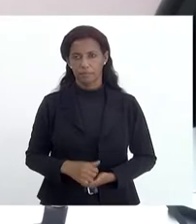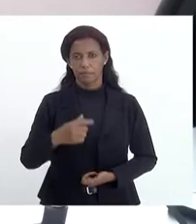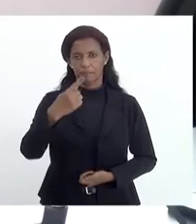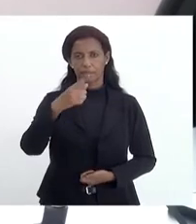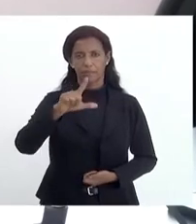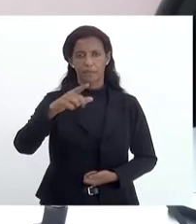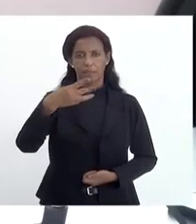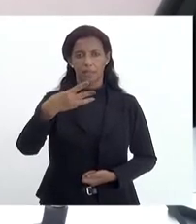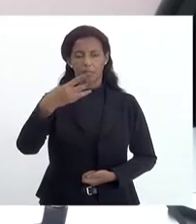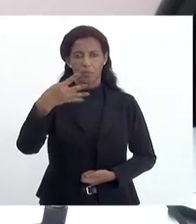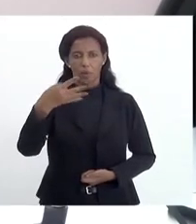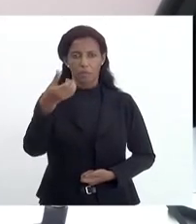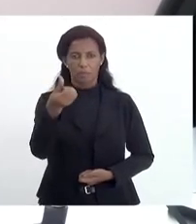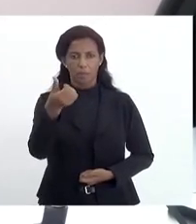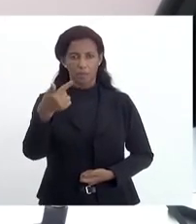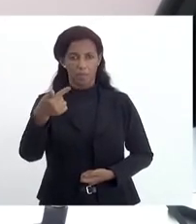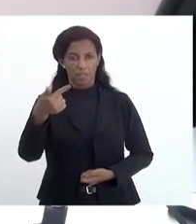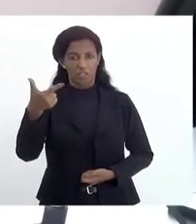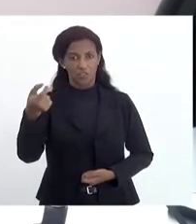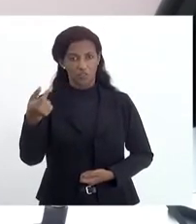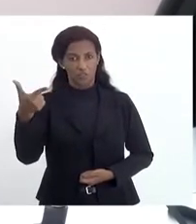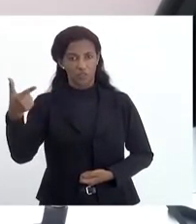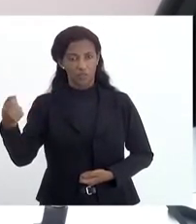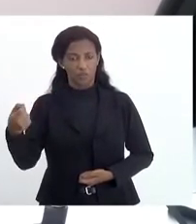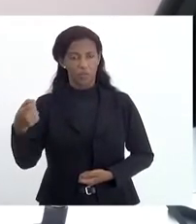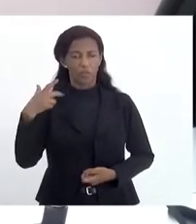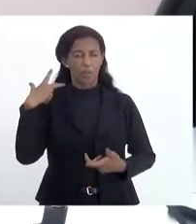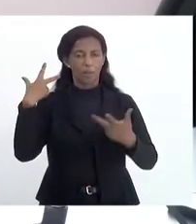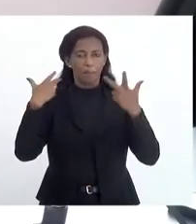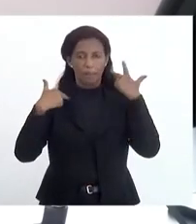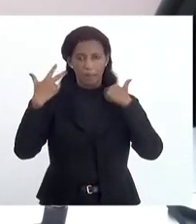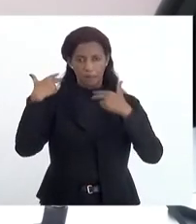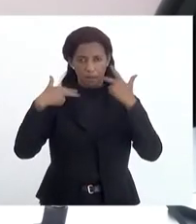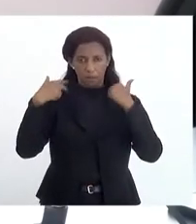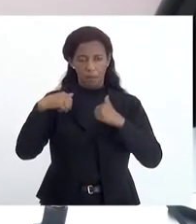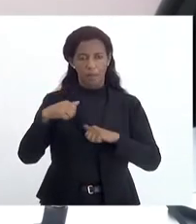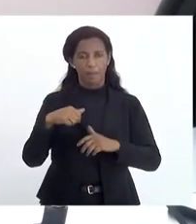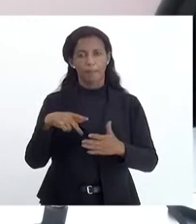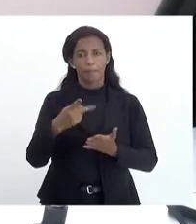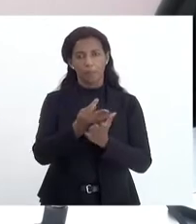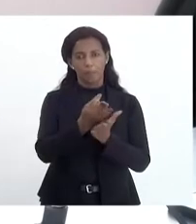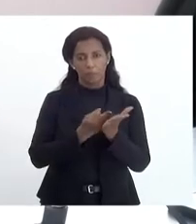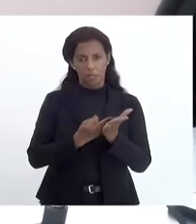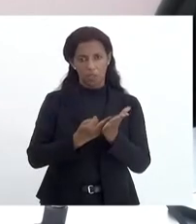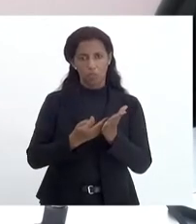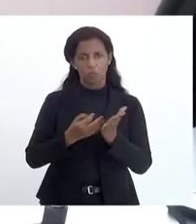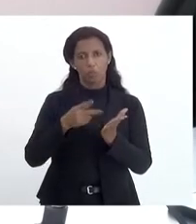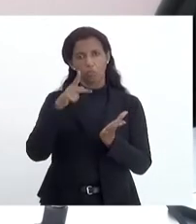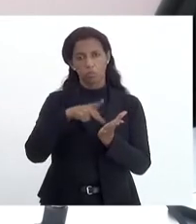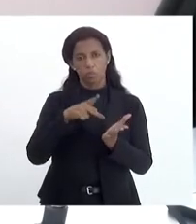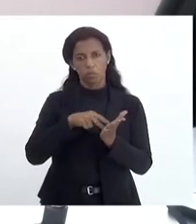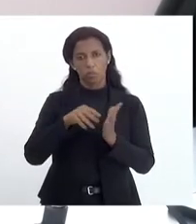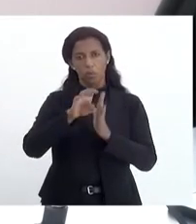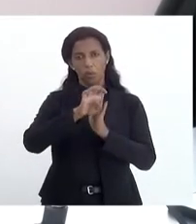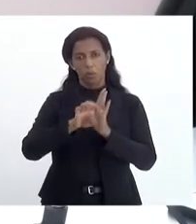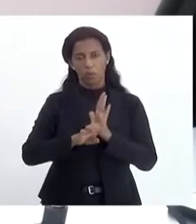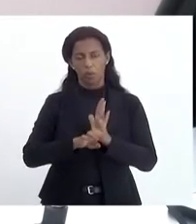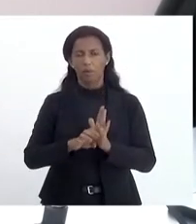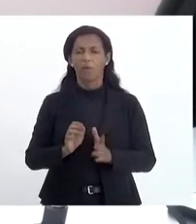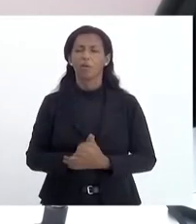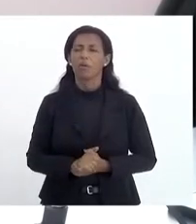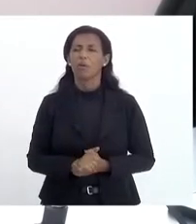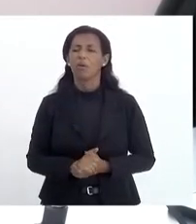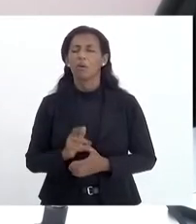Projeto de lei 3467 de 2020, autoria do deputado Marcelo Cabeleireiro, parecer pela juridicidade com emenda.